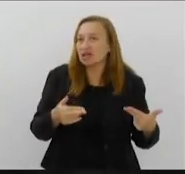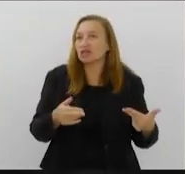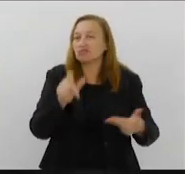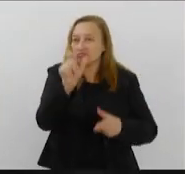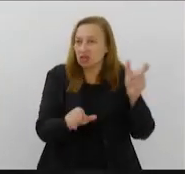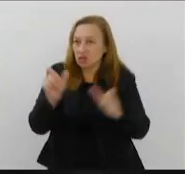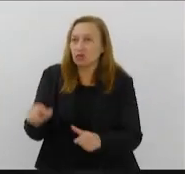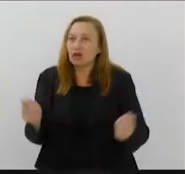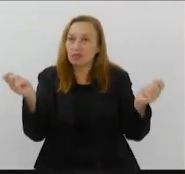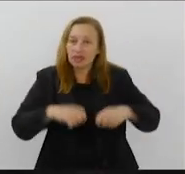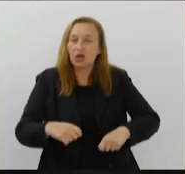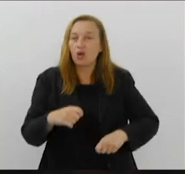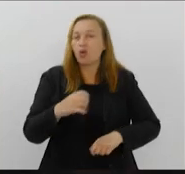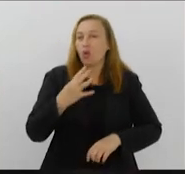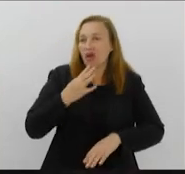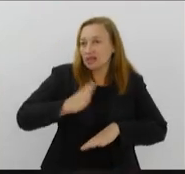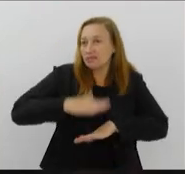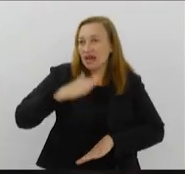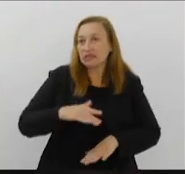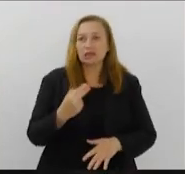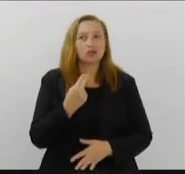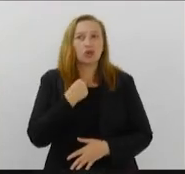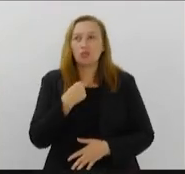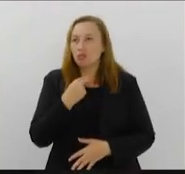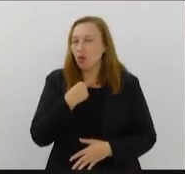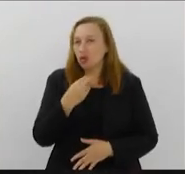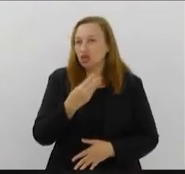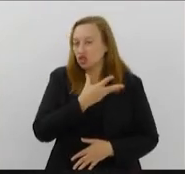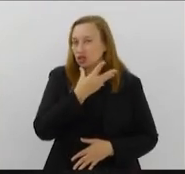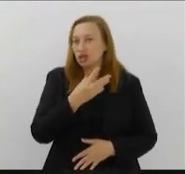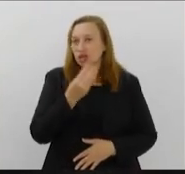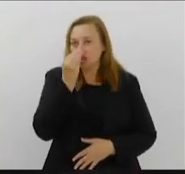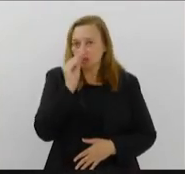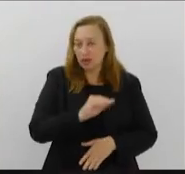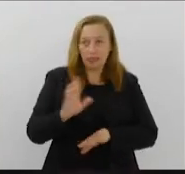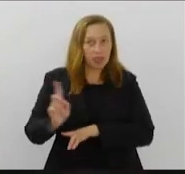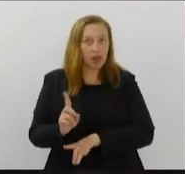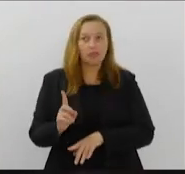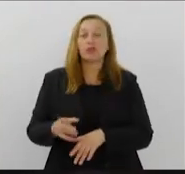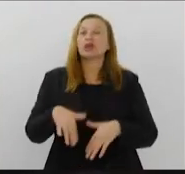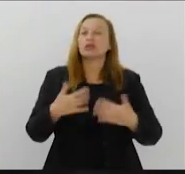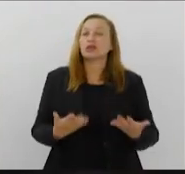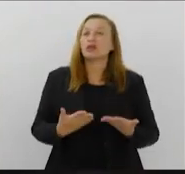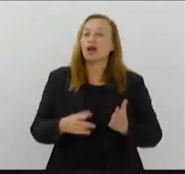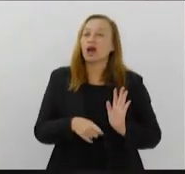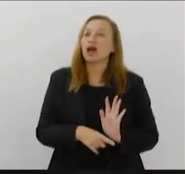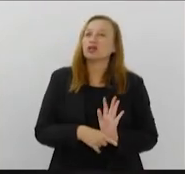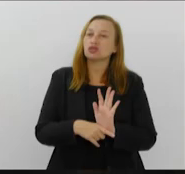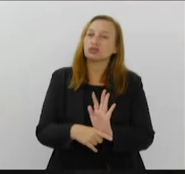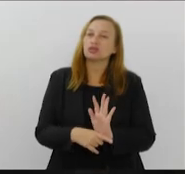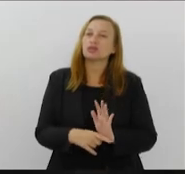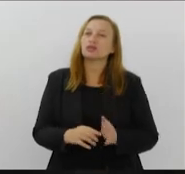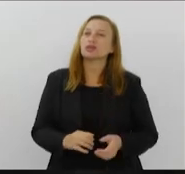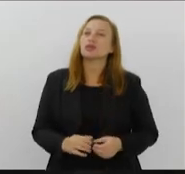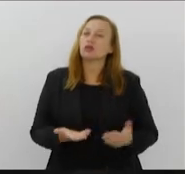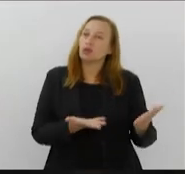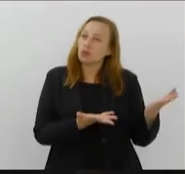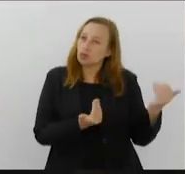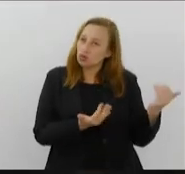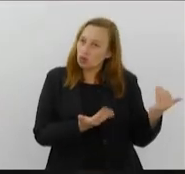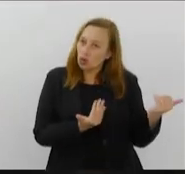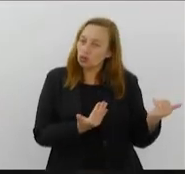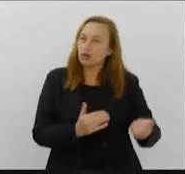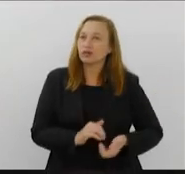que conhece demais. Então, a gente não pode negligenciar isso. Então, acho que a minha contribuição como jovem que